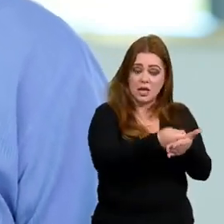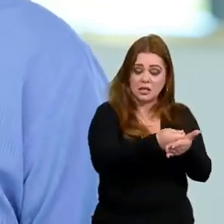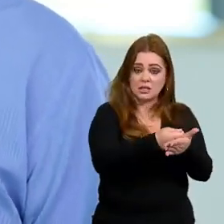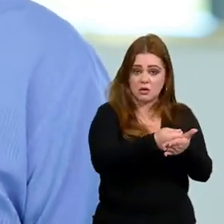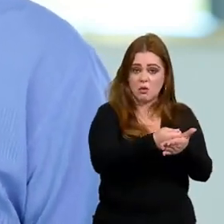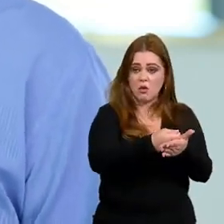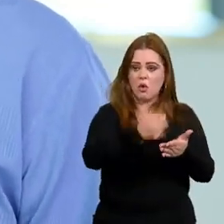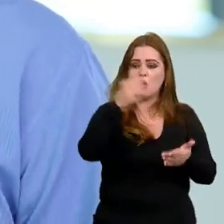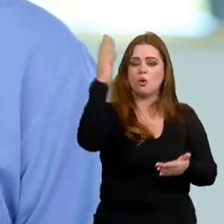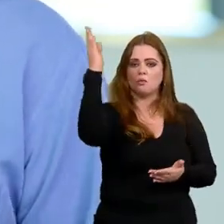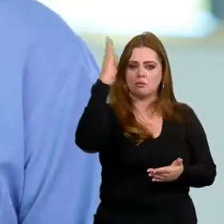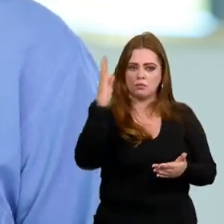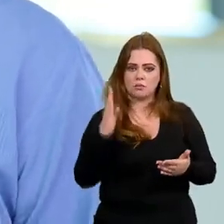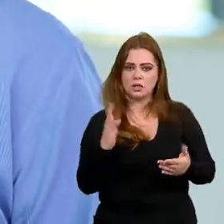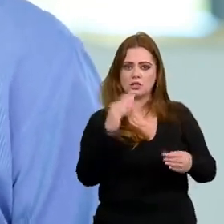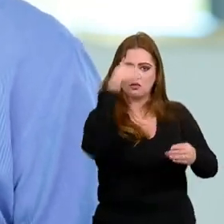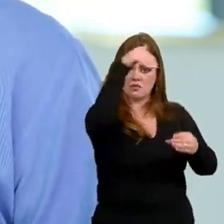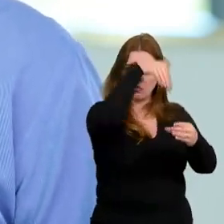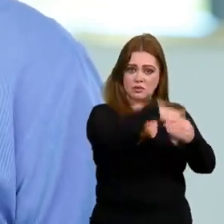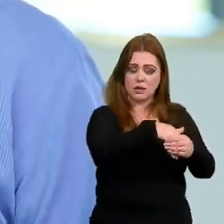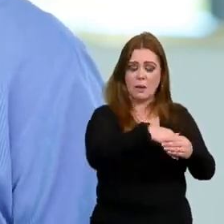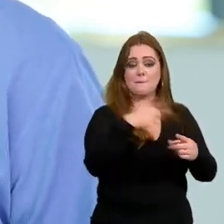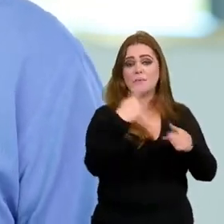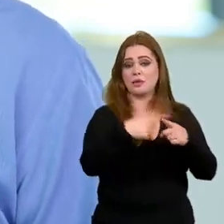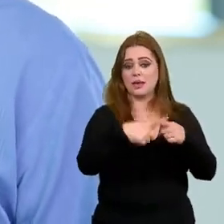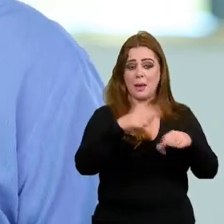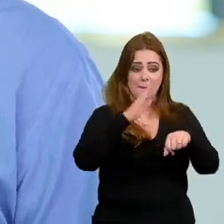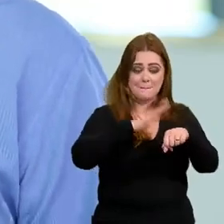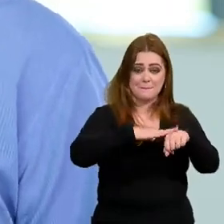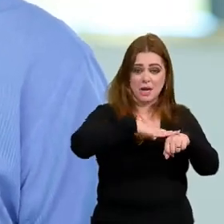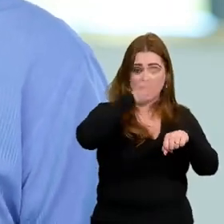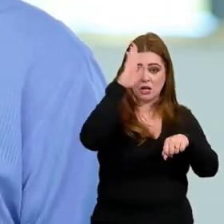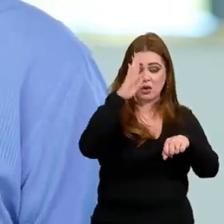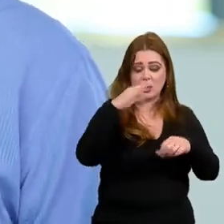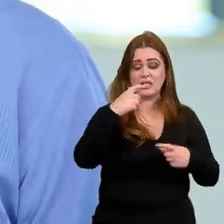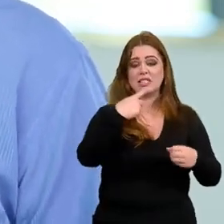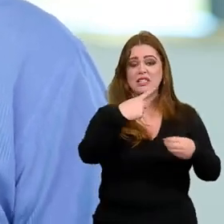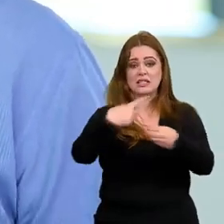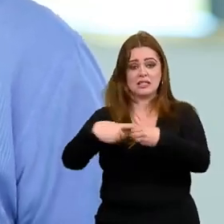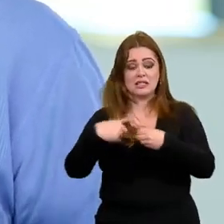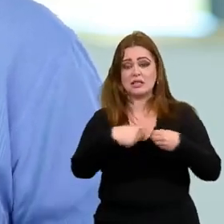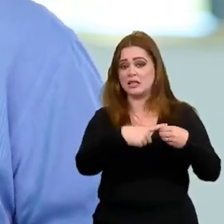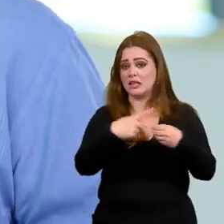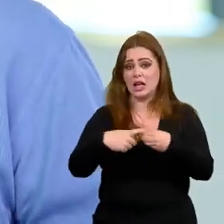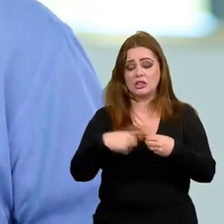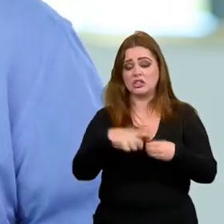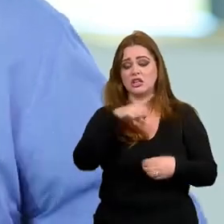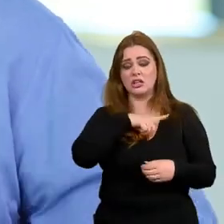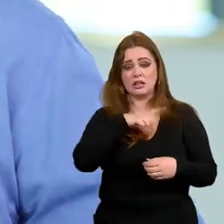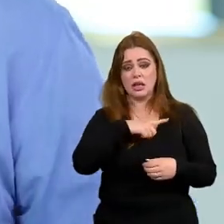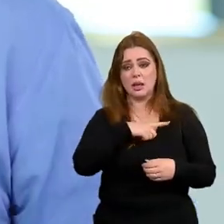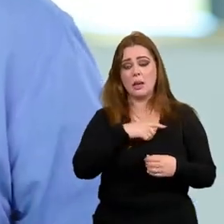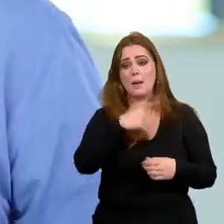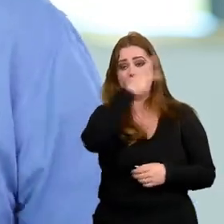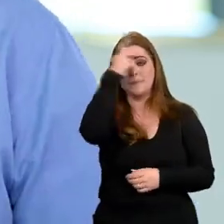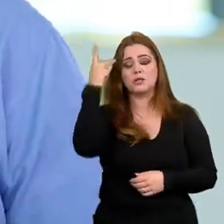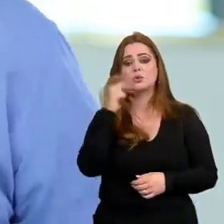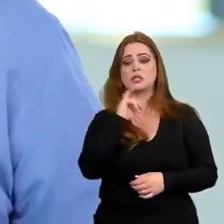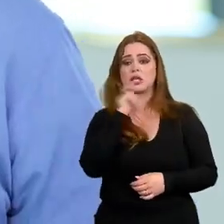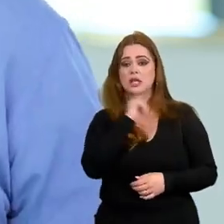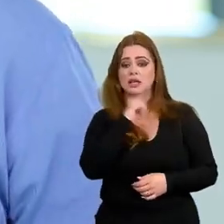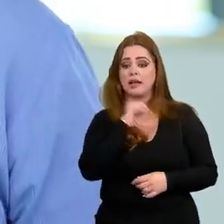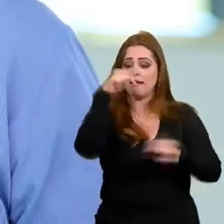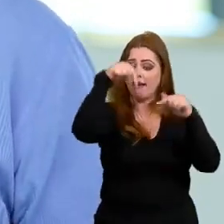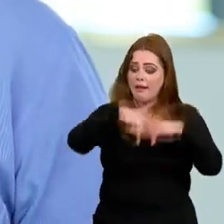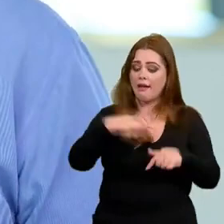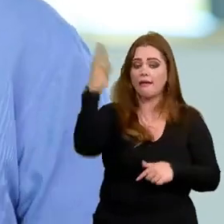maior cidade fora da Itália, italiana, é o Brasil. É São Paulo. O segundo país italiano do mundo é o Brasil. Então, vocês